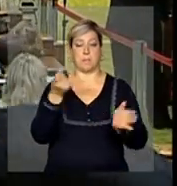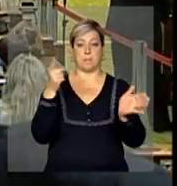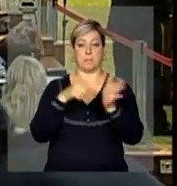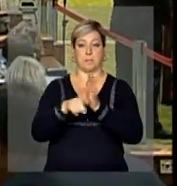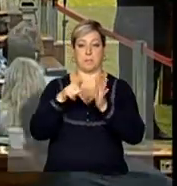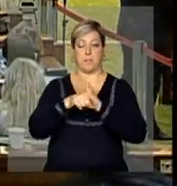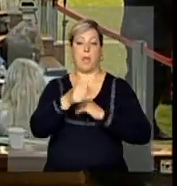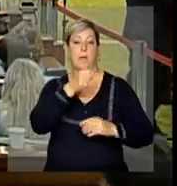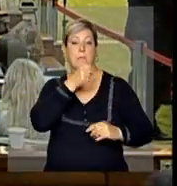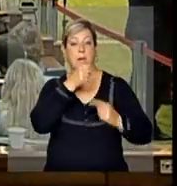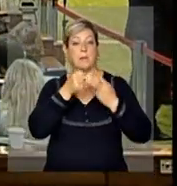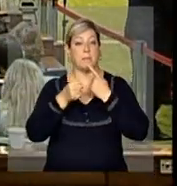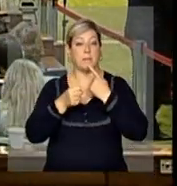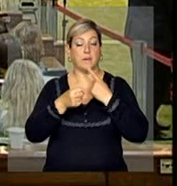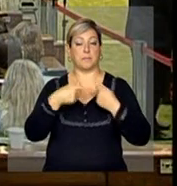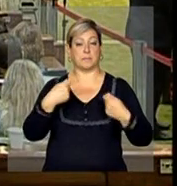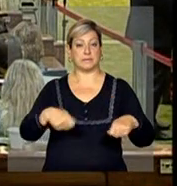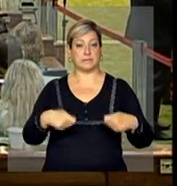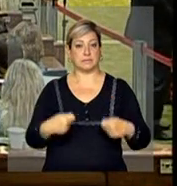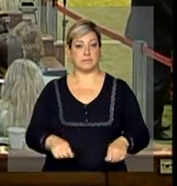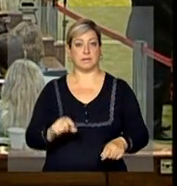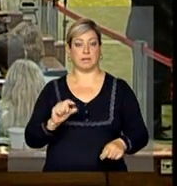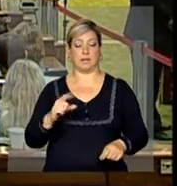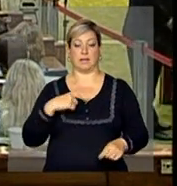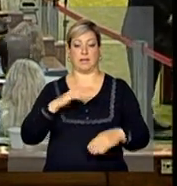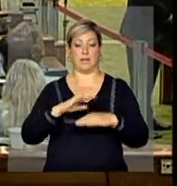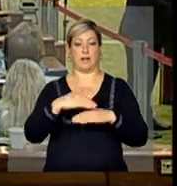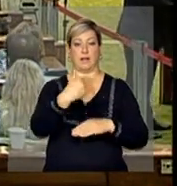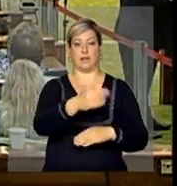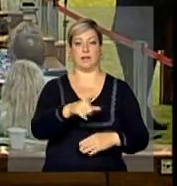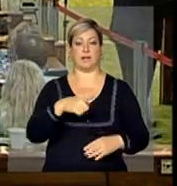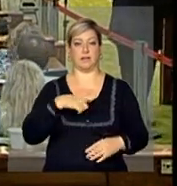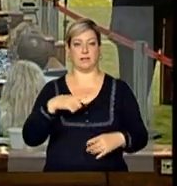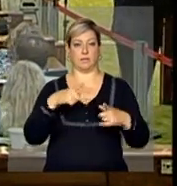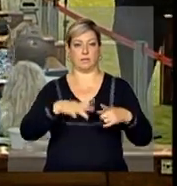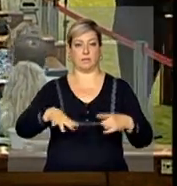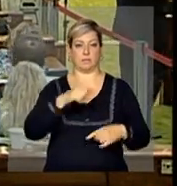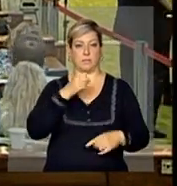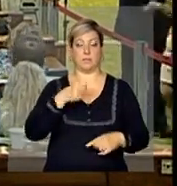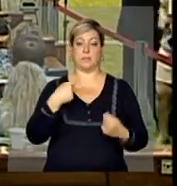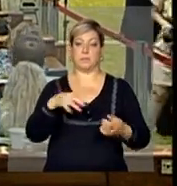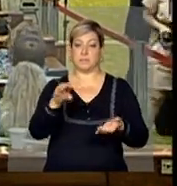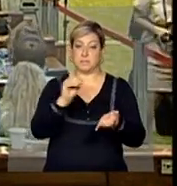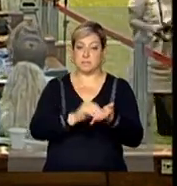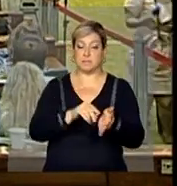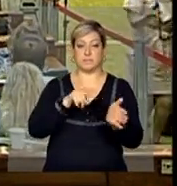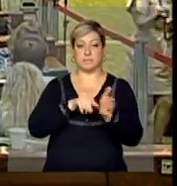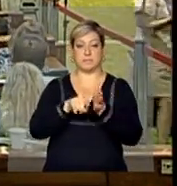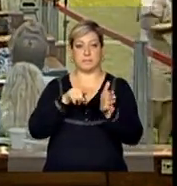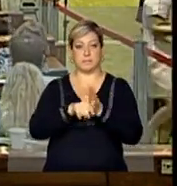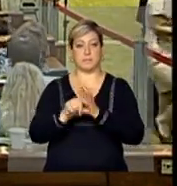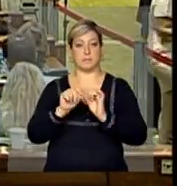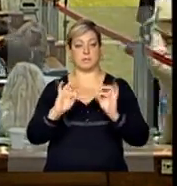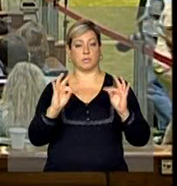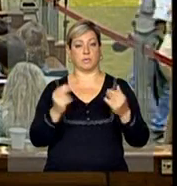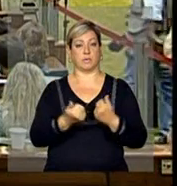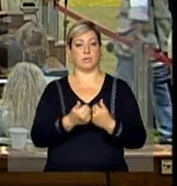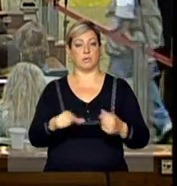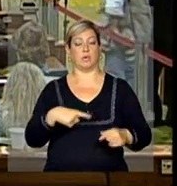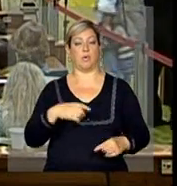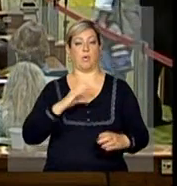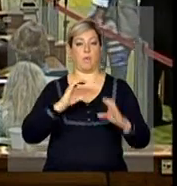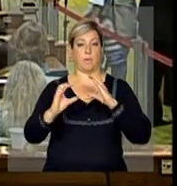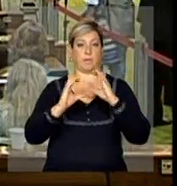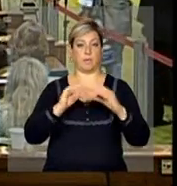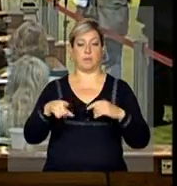feitas ao microfone que se encontra ao lado da área de imprensa. Para isso, será feita a inscrição de perguntas com o jornalista da Assessoria de